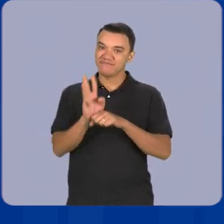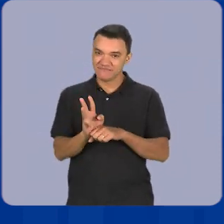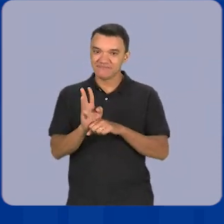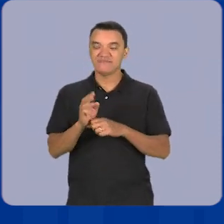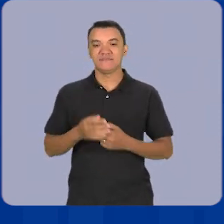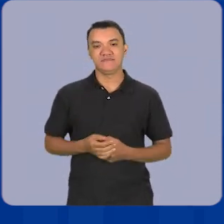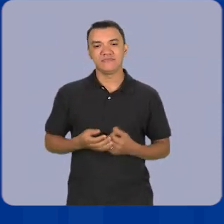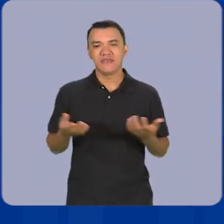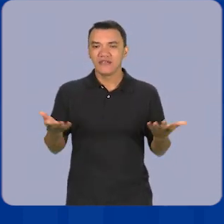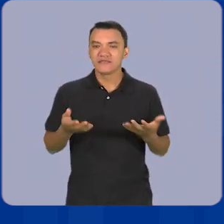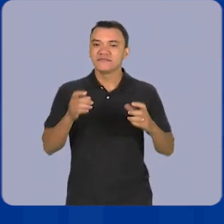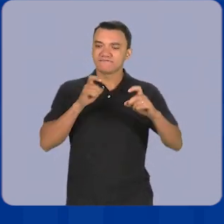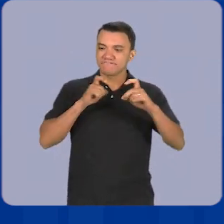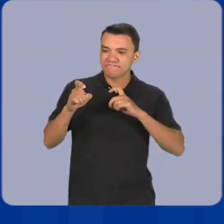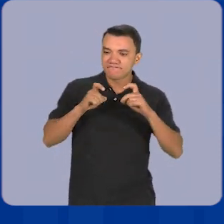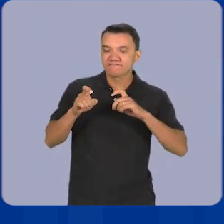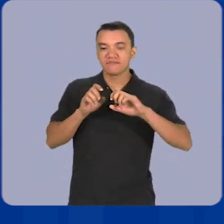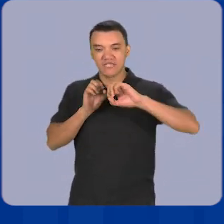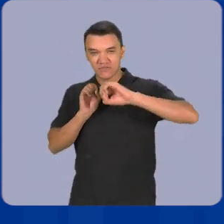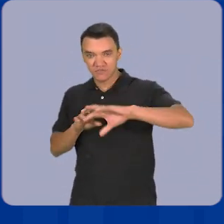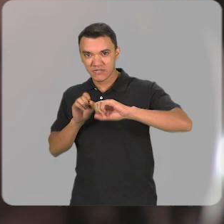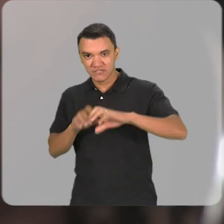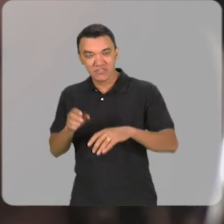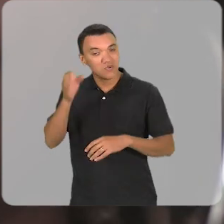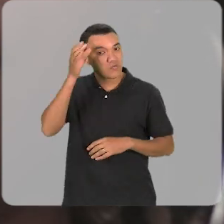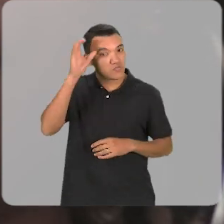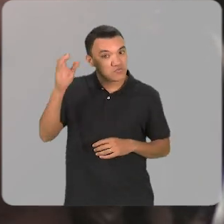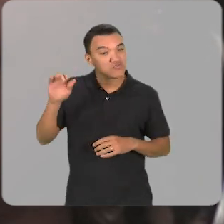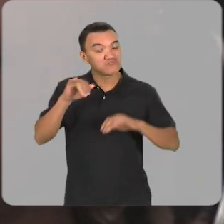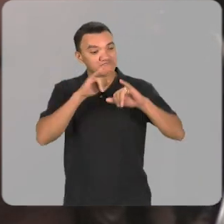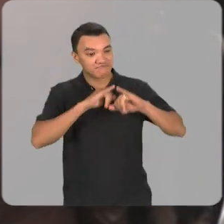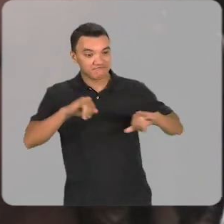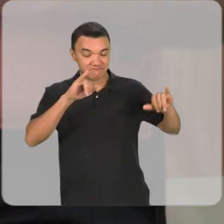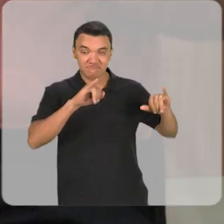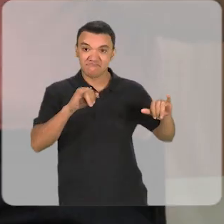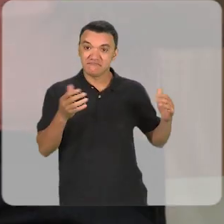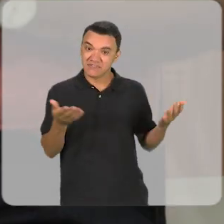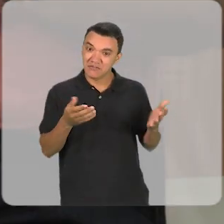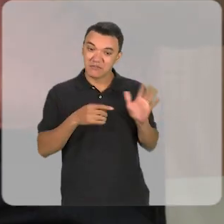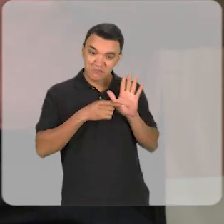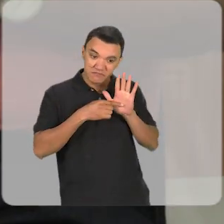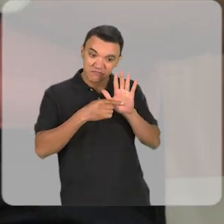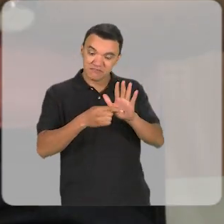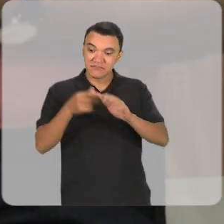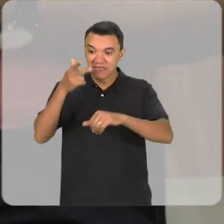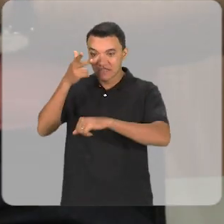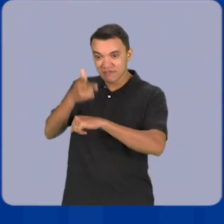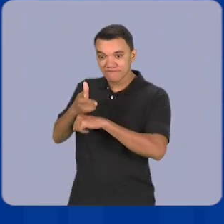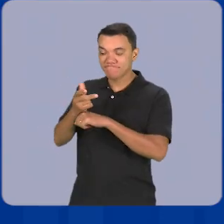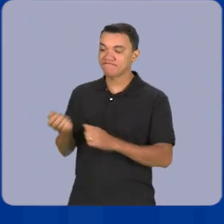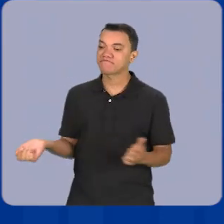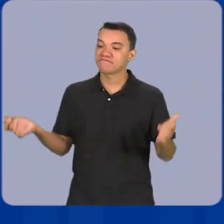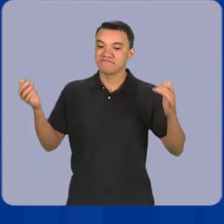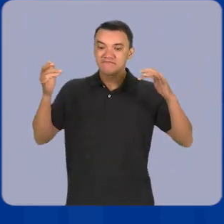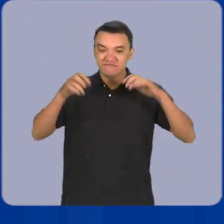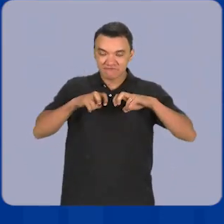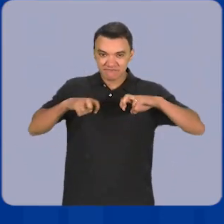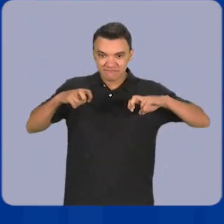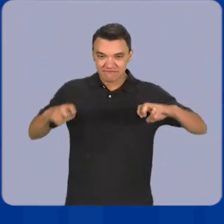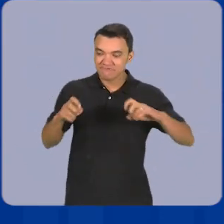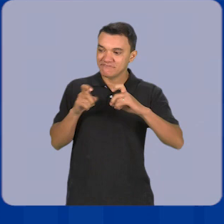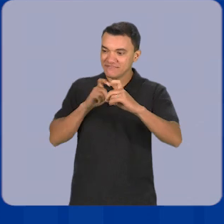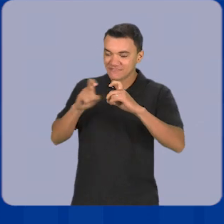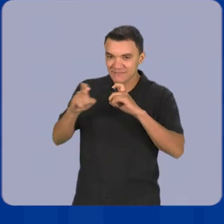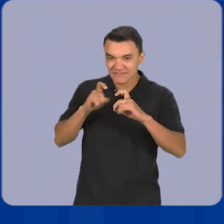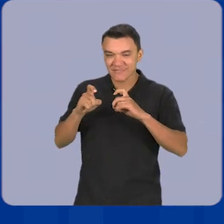debater sobre educação, cultura e informação. A gente vai exibir documentários, vai promover debates entre convidados e trazer dicas para você que está